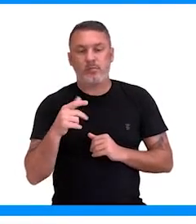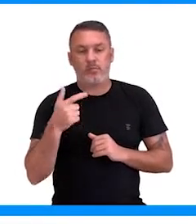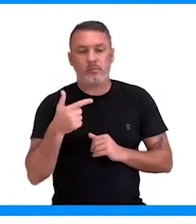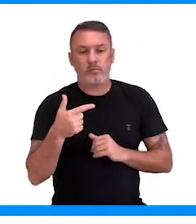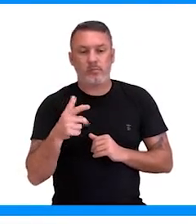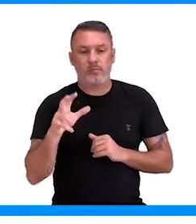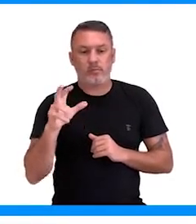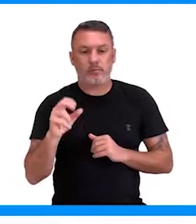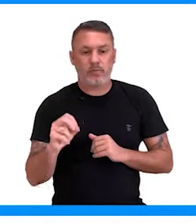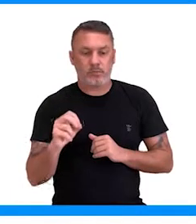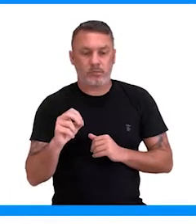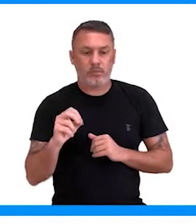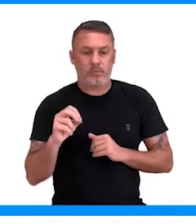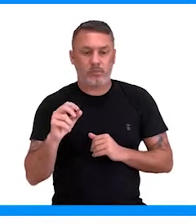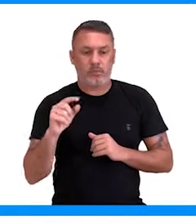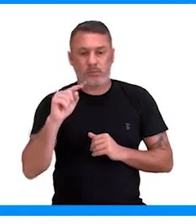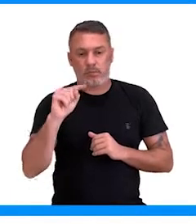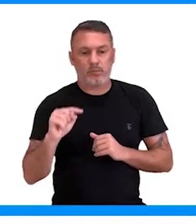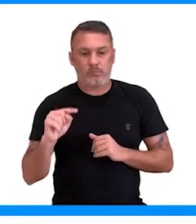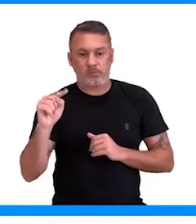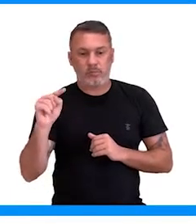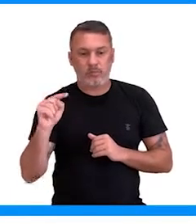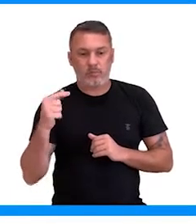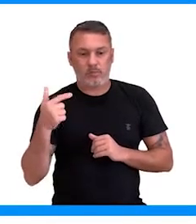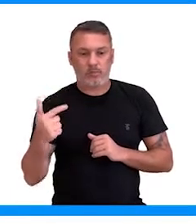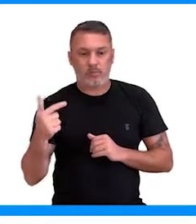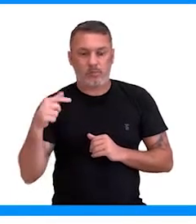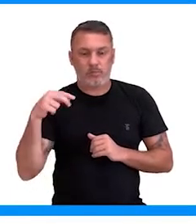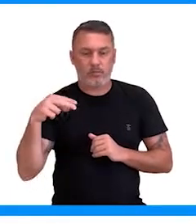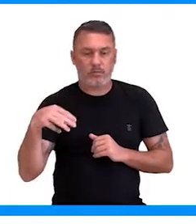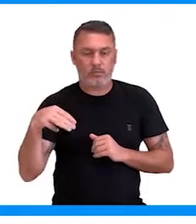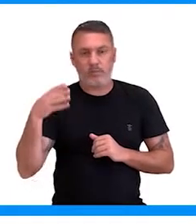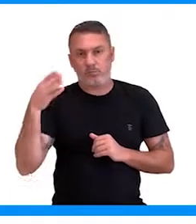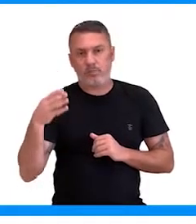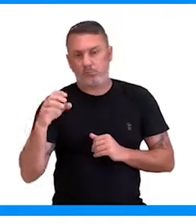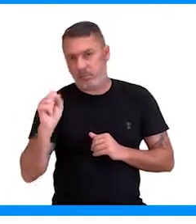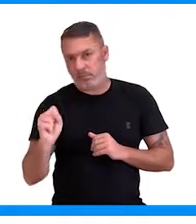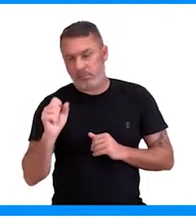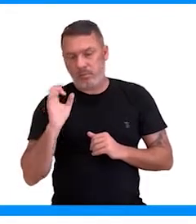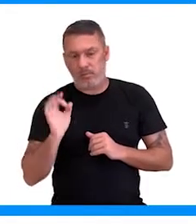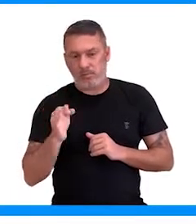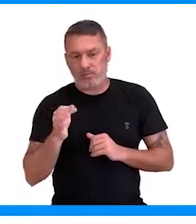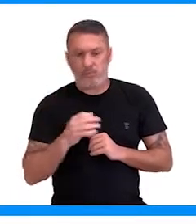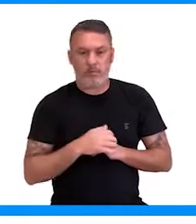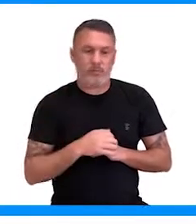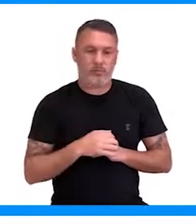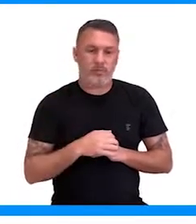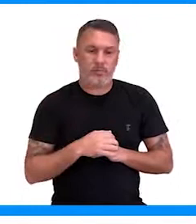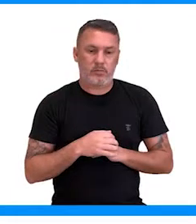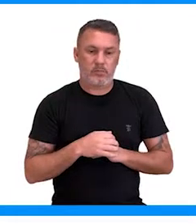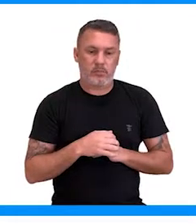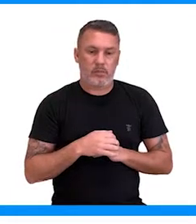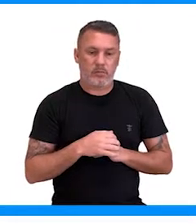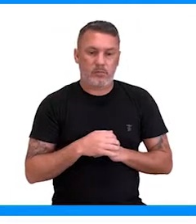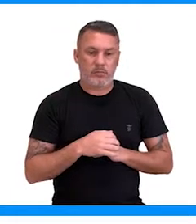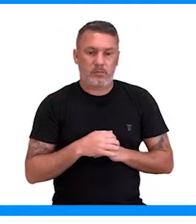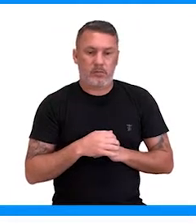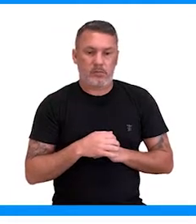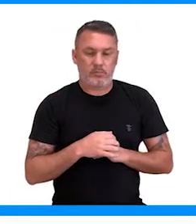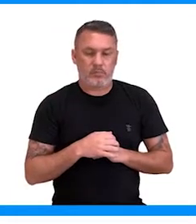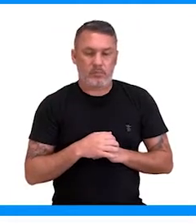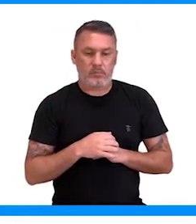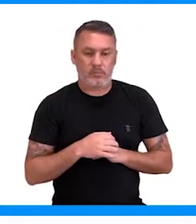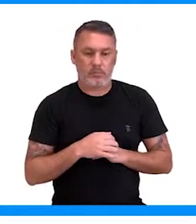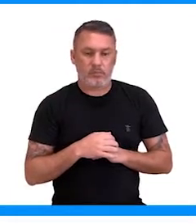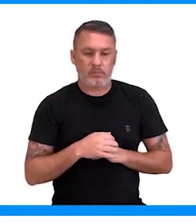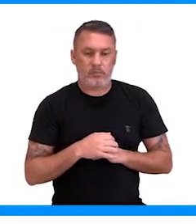V0x, 250 raiz de 2 metros por segundo. Já a